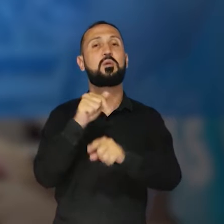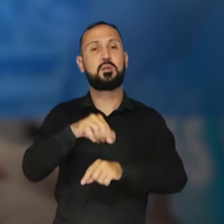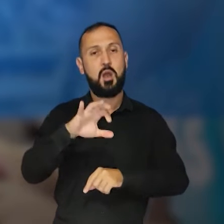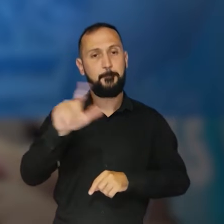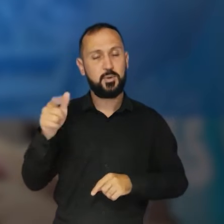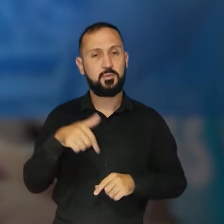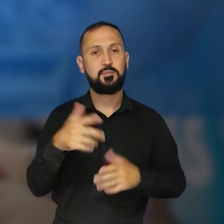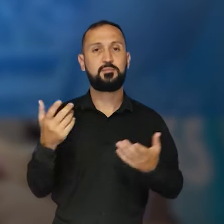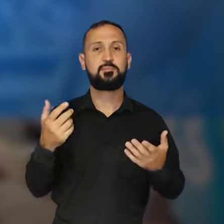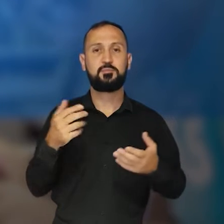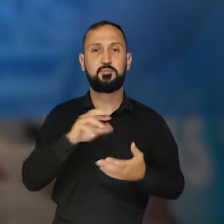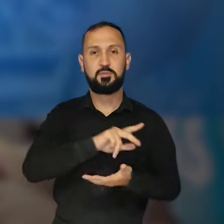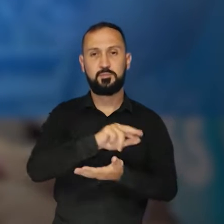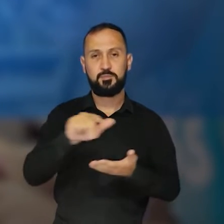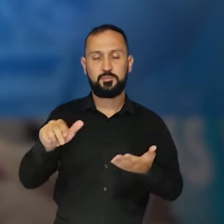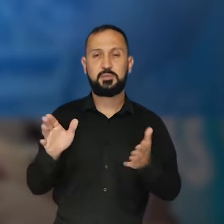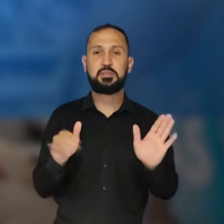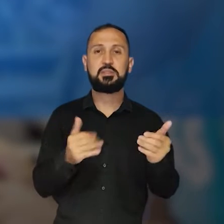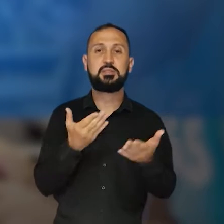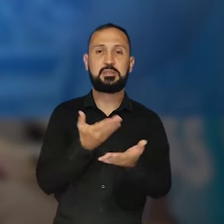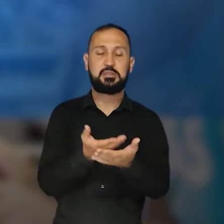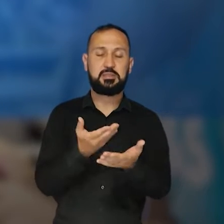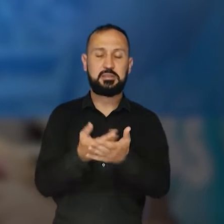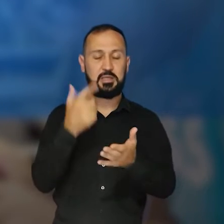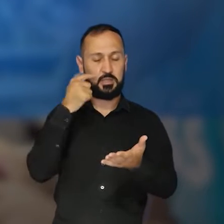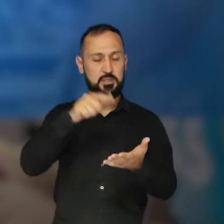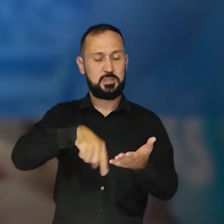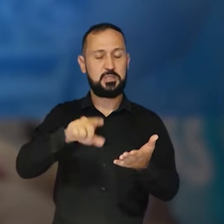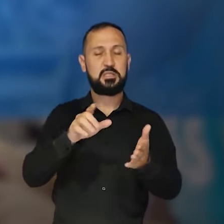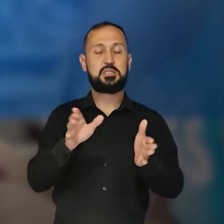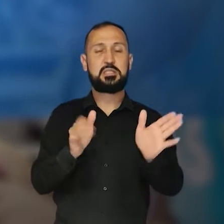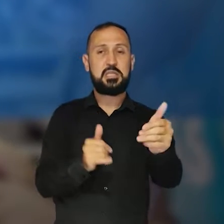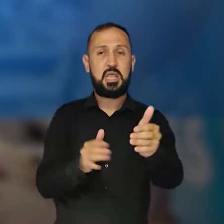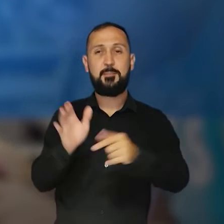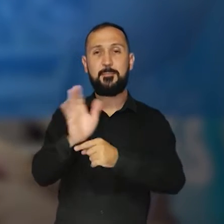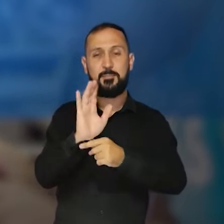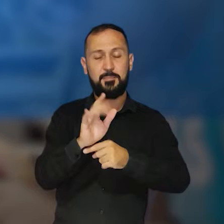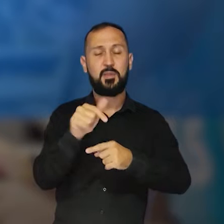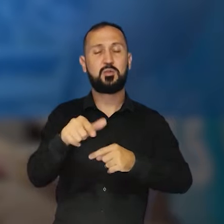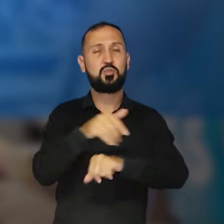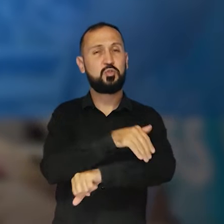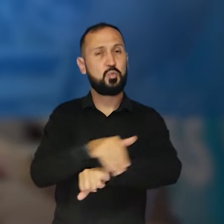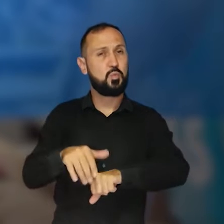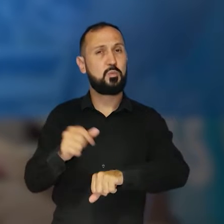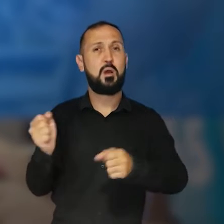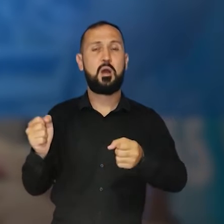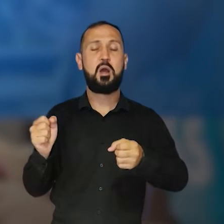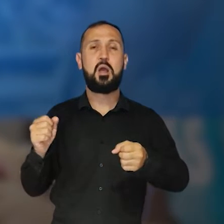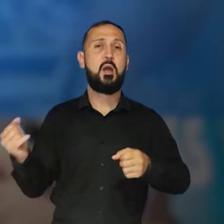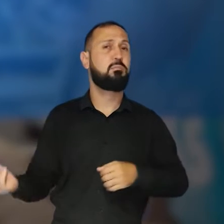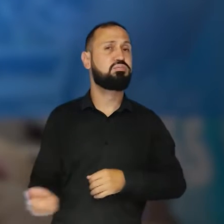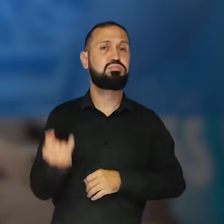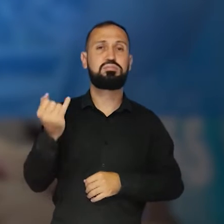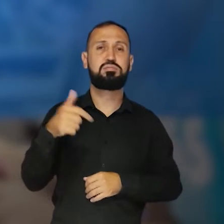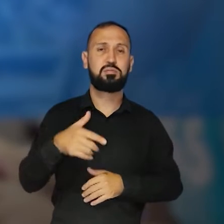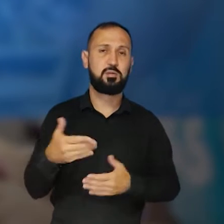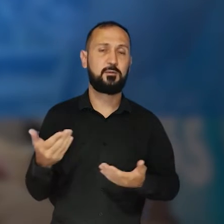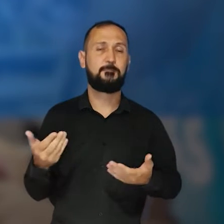essa descoberta por Campo Grande, por várias salas que a gente teve de cinema de rua aqui, cinemas